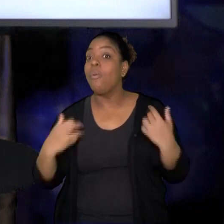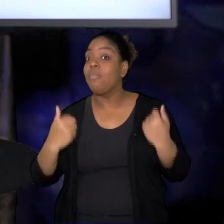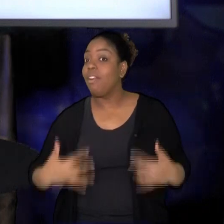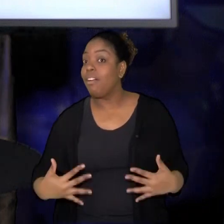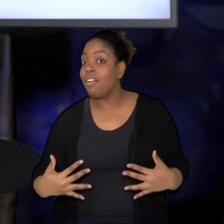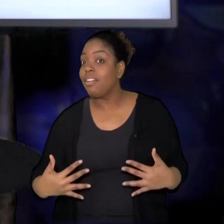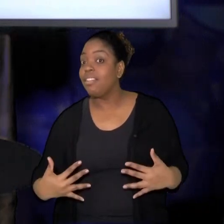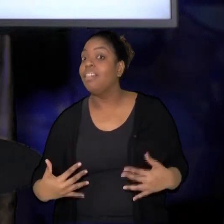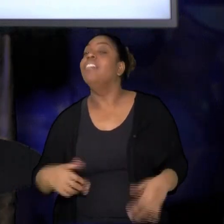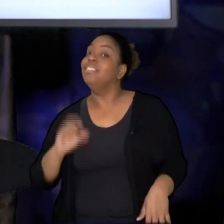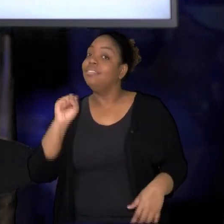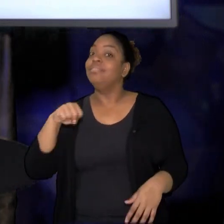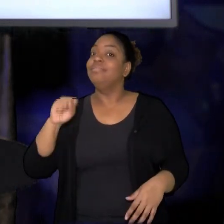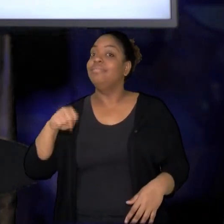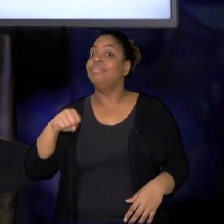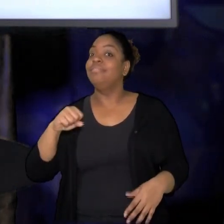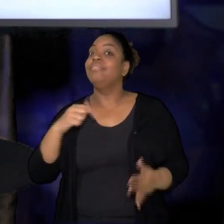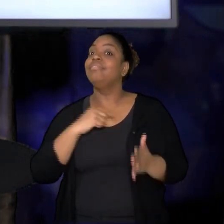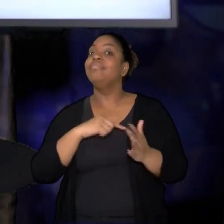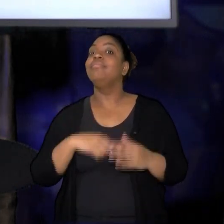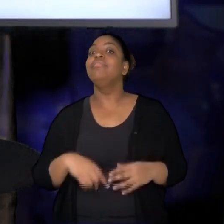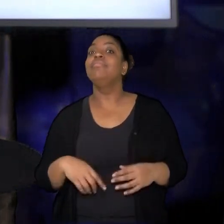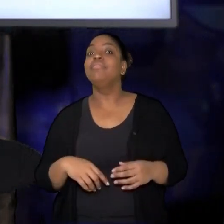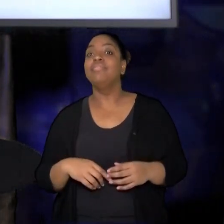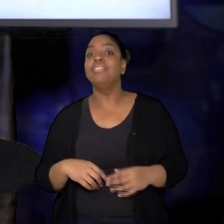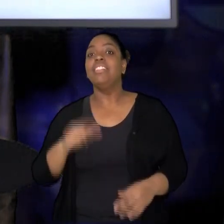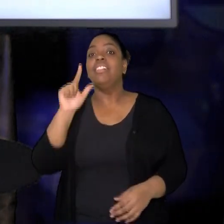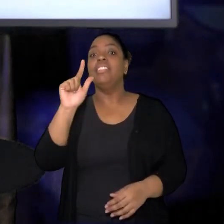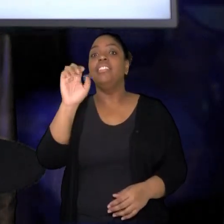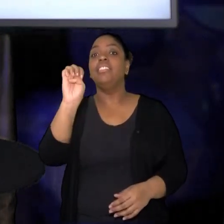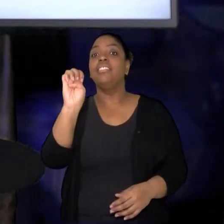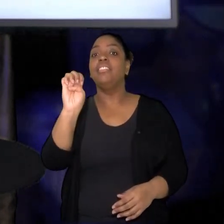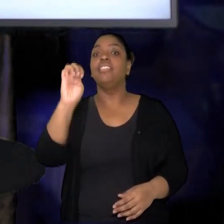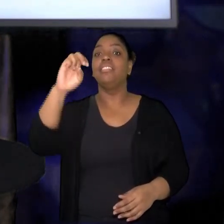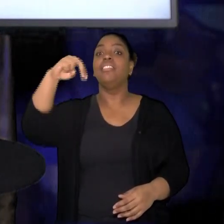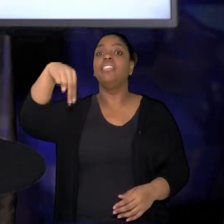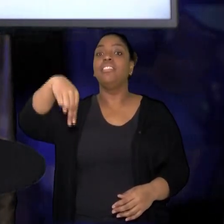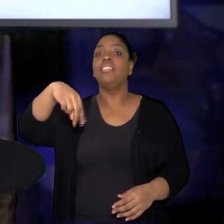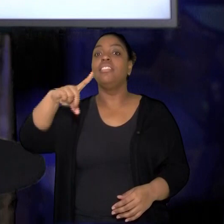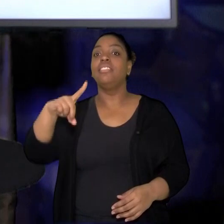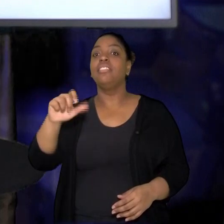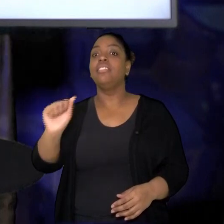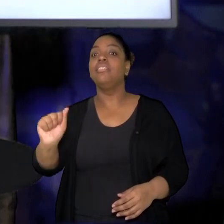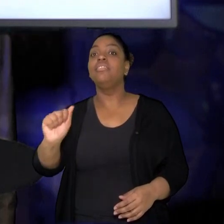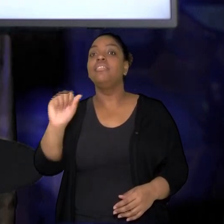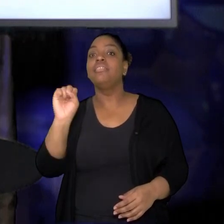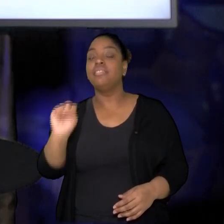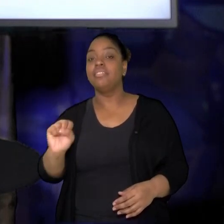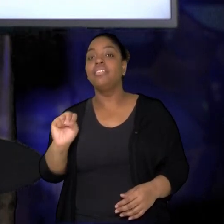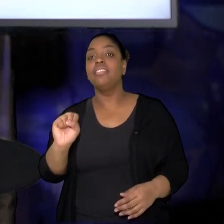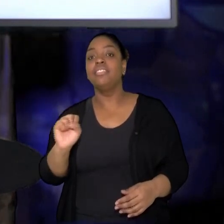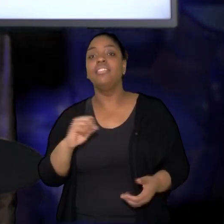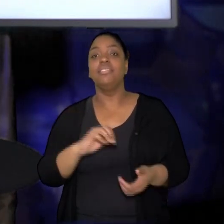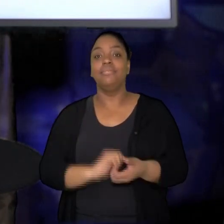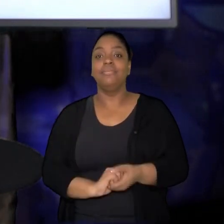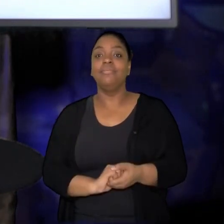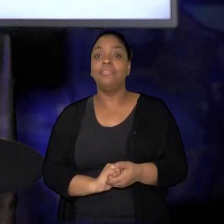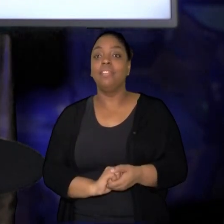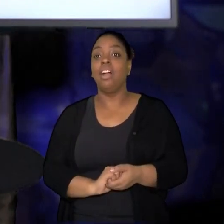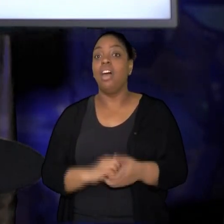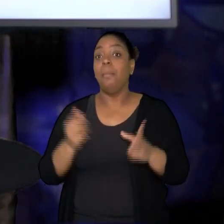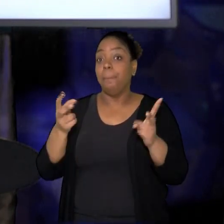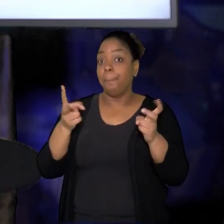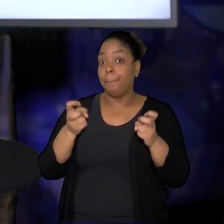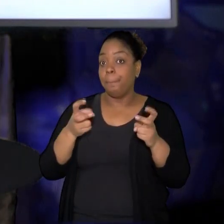falando? Isso mesmo, estamos falando das lendas. Nessa imagem vocês podem perceber